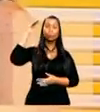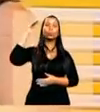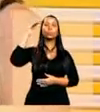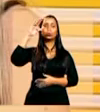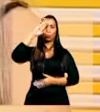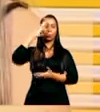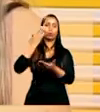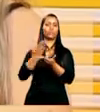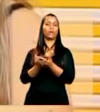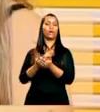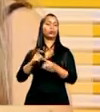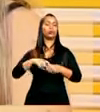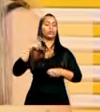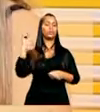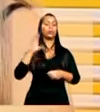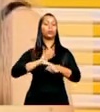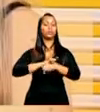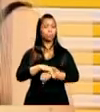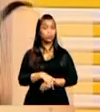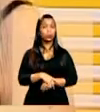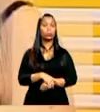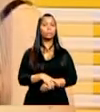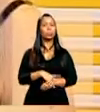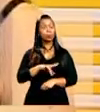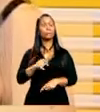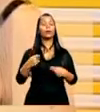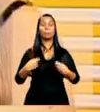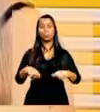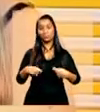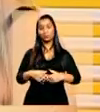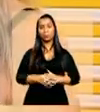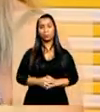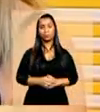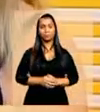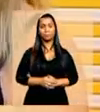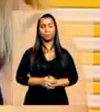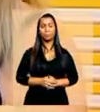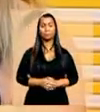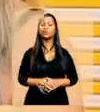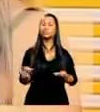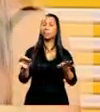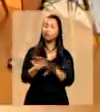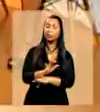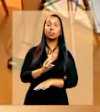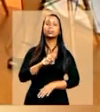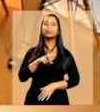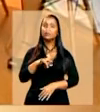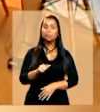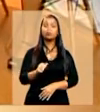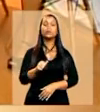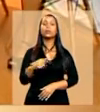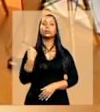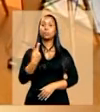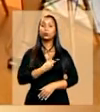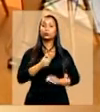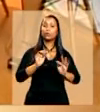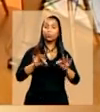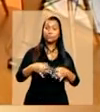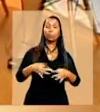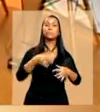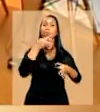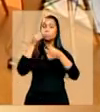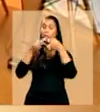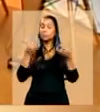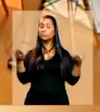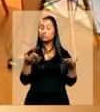né, confiante, independente, seguro, que ele vai precisar ser um dia. Para finalizar, Sandra, a gente já está aqui nos finalmente